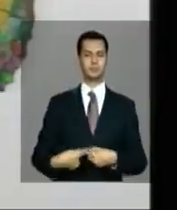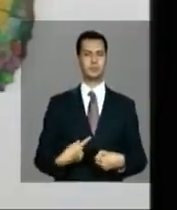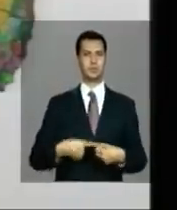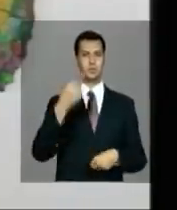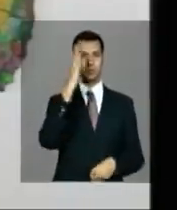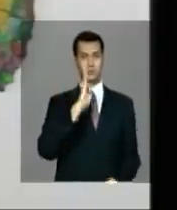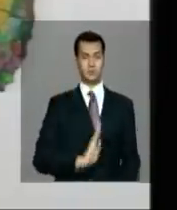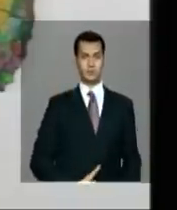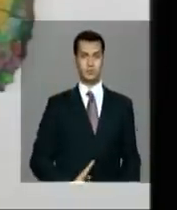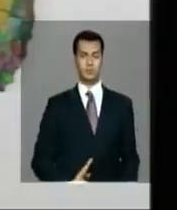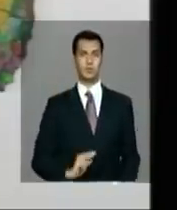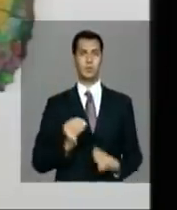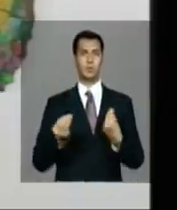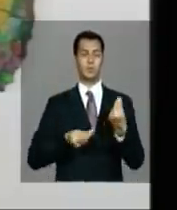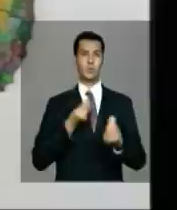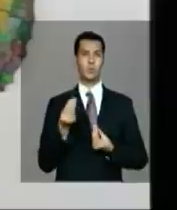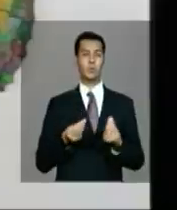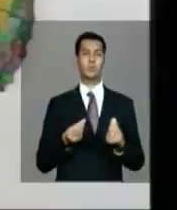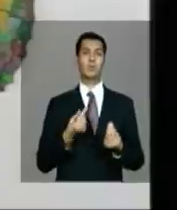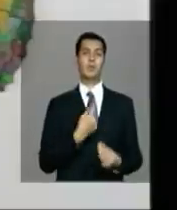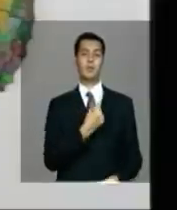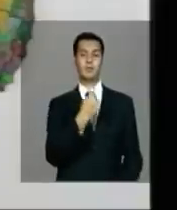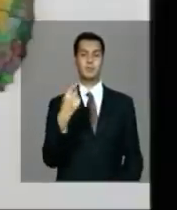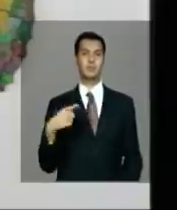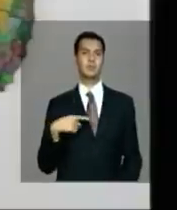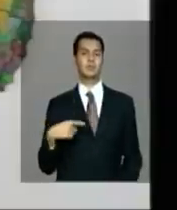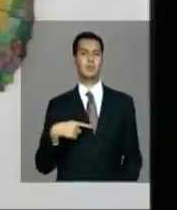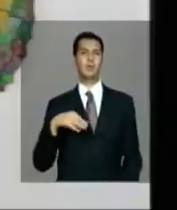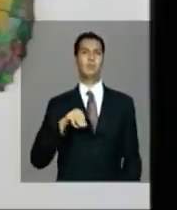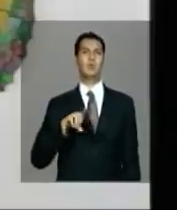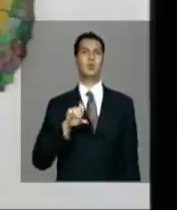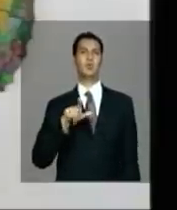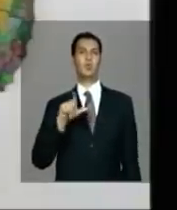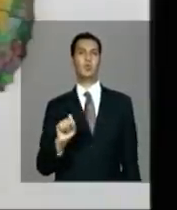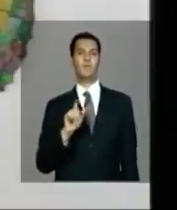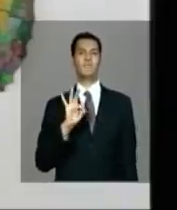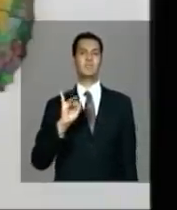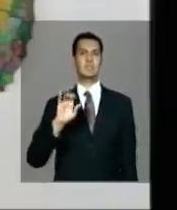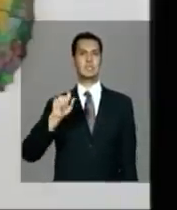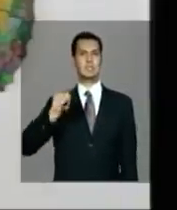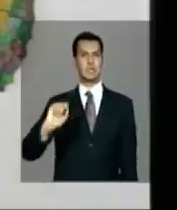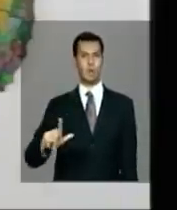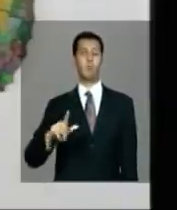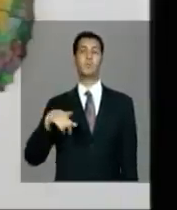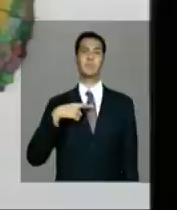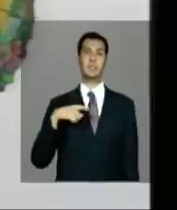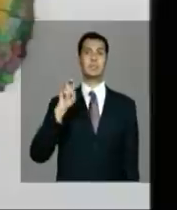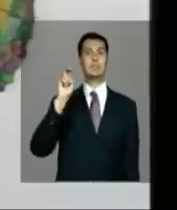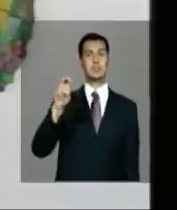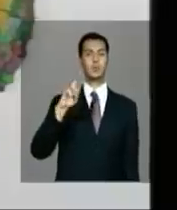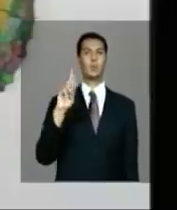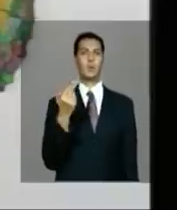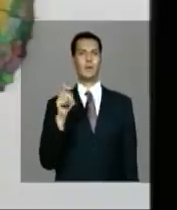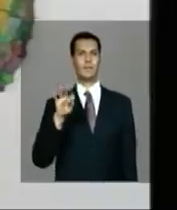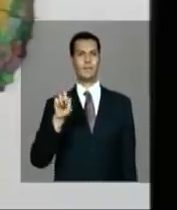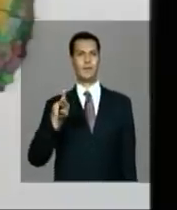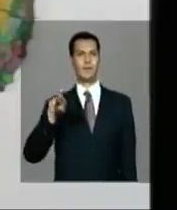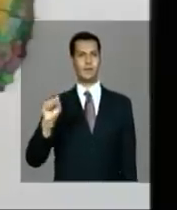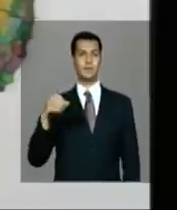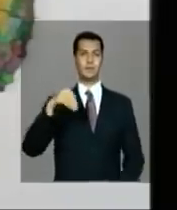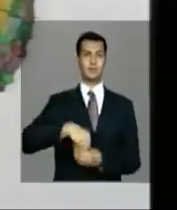ilustrado do P de vista de como é que eles definem os módulos fiscais e esse intervalo vai de 5 hectares nas regiões